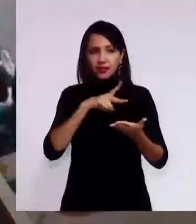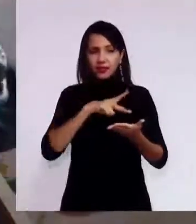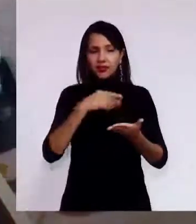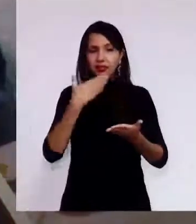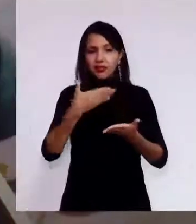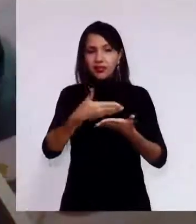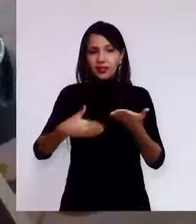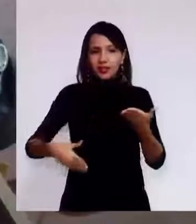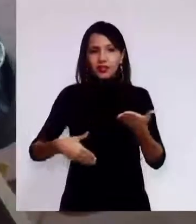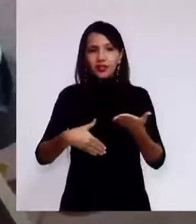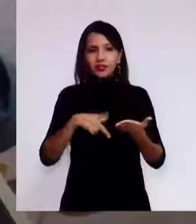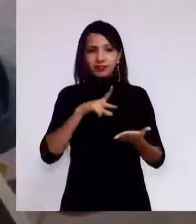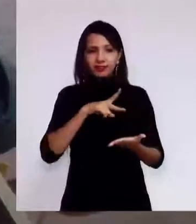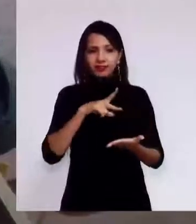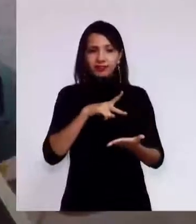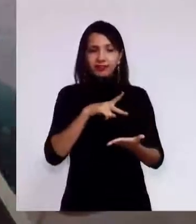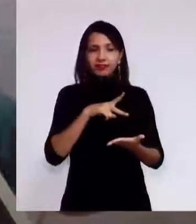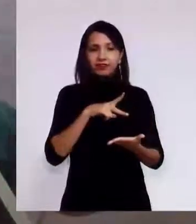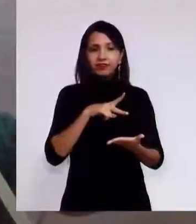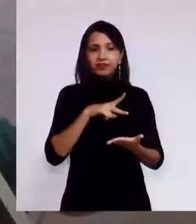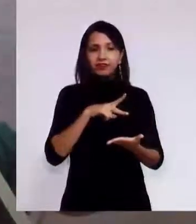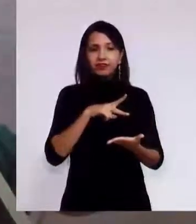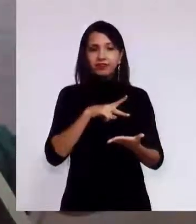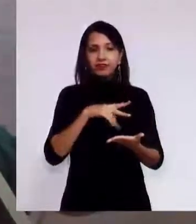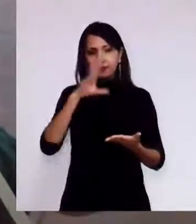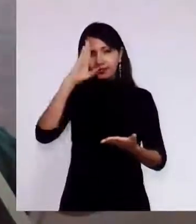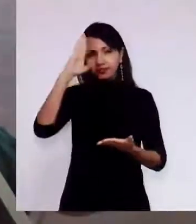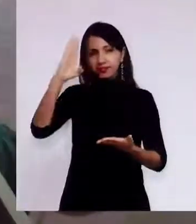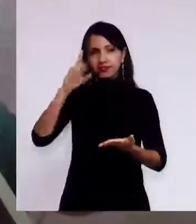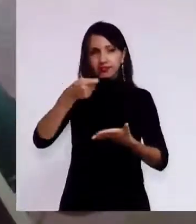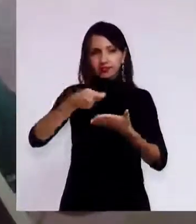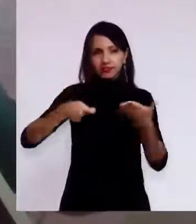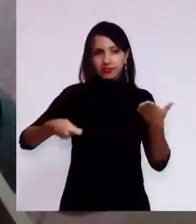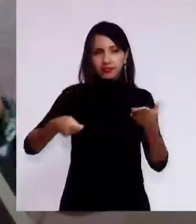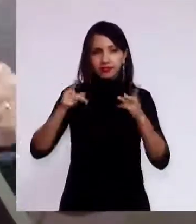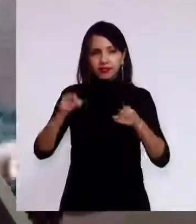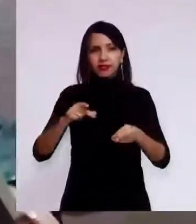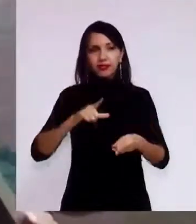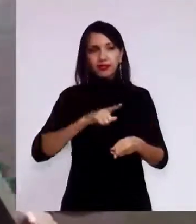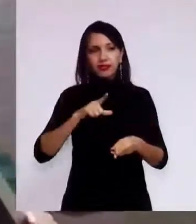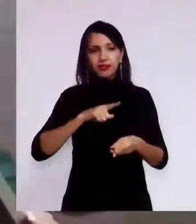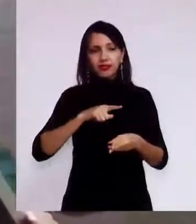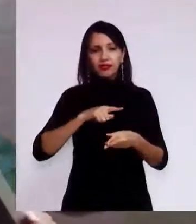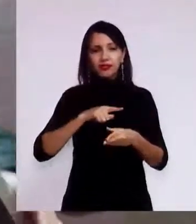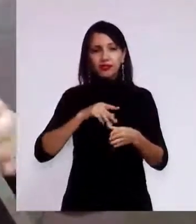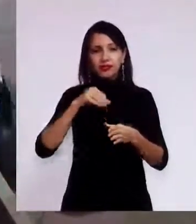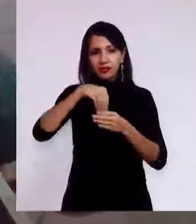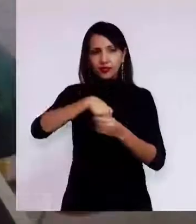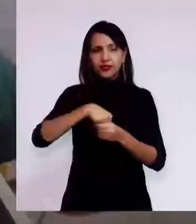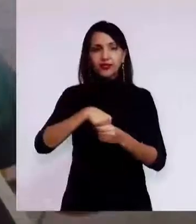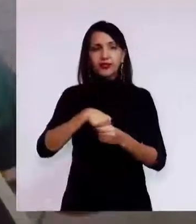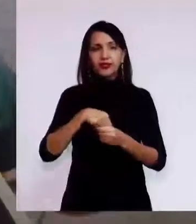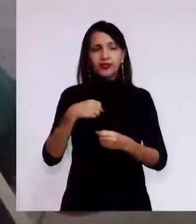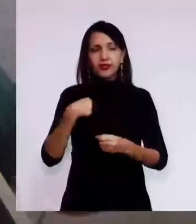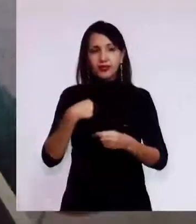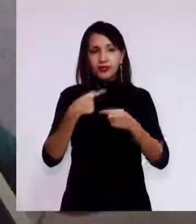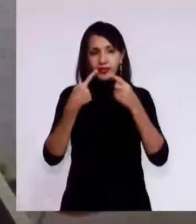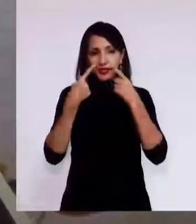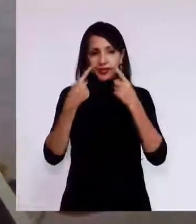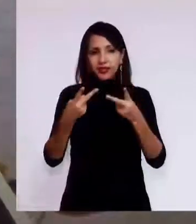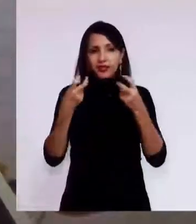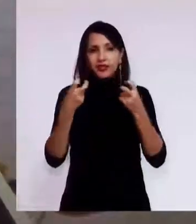requerimentos que eu fui o principal autor, assim como os requerimentos que eu fiz parte. E aqui